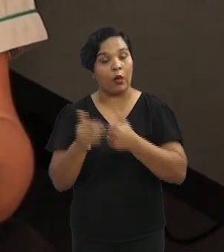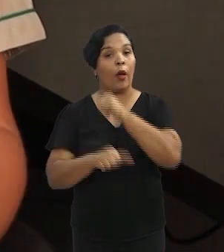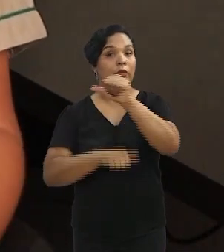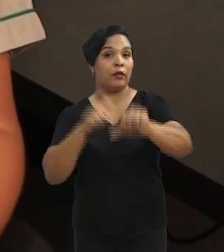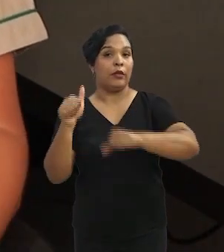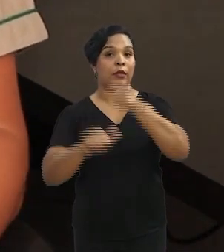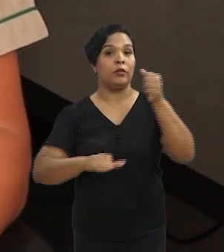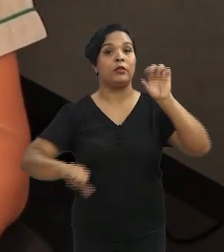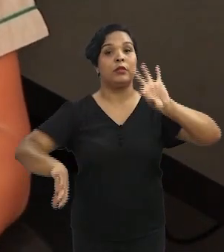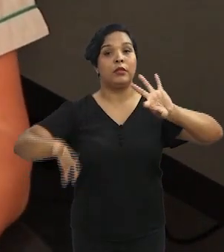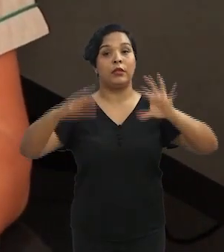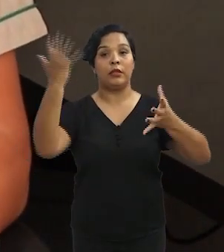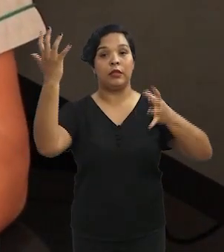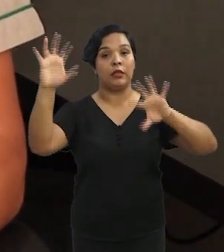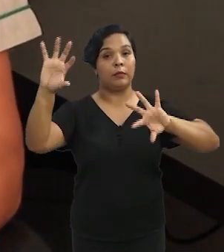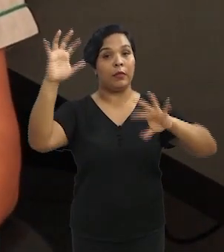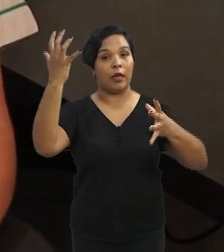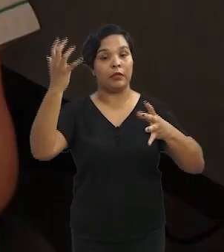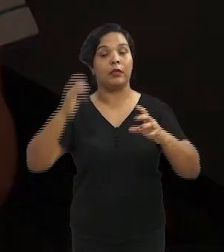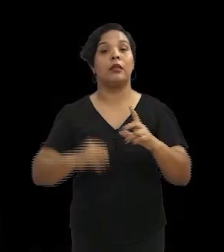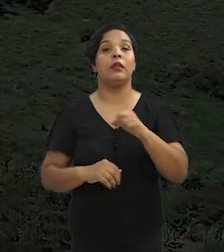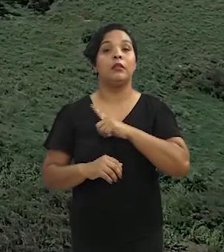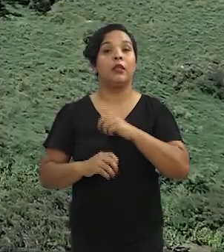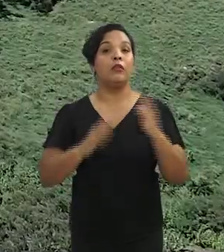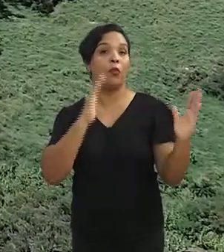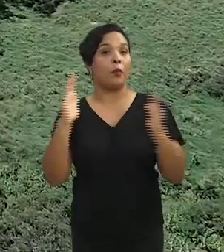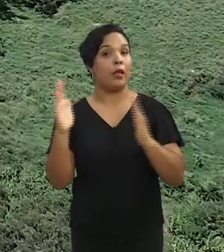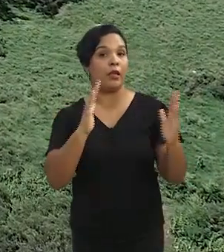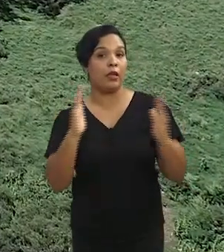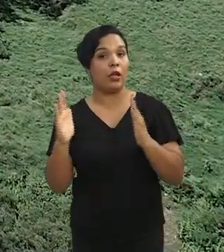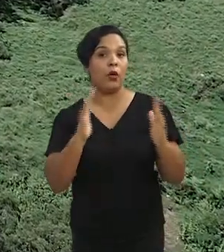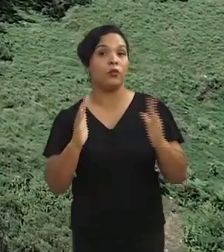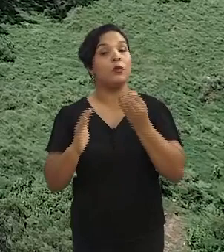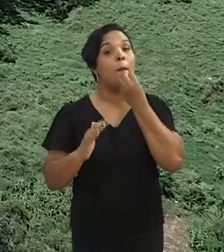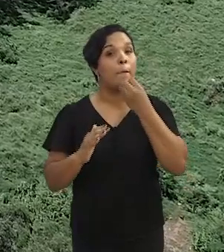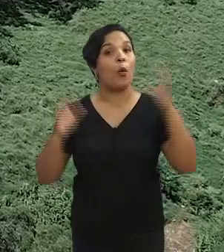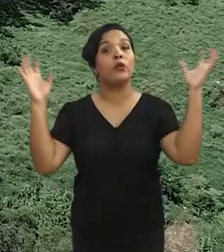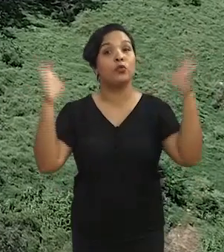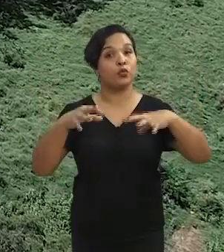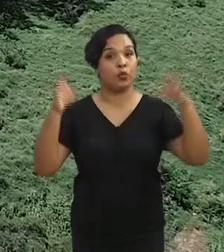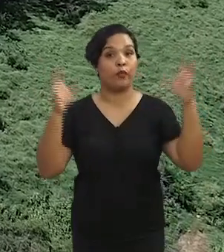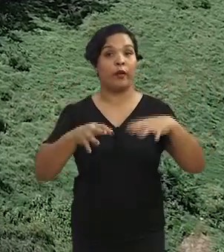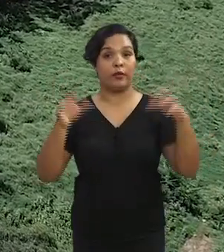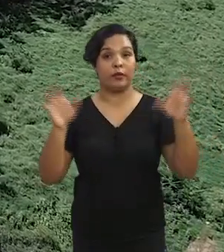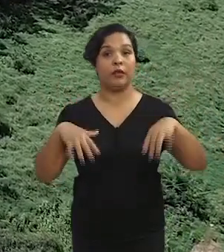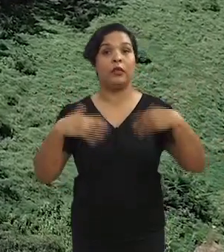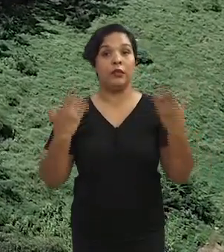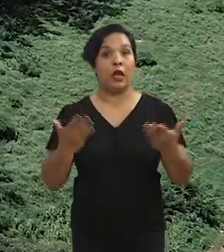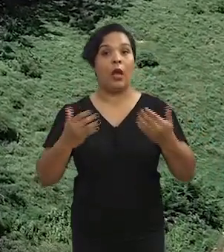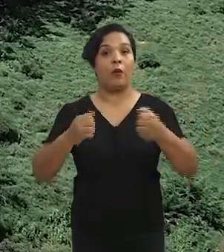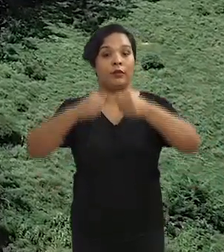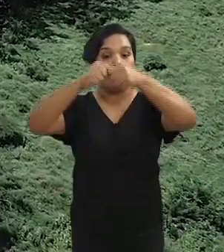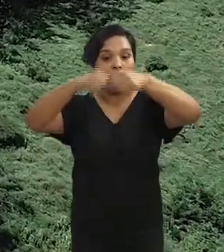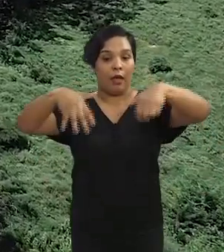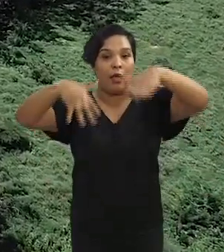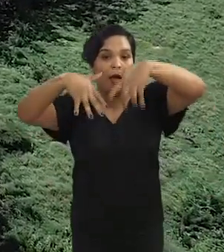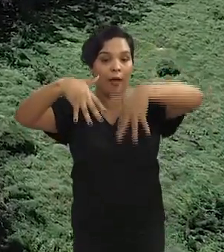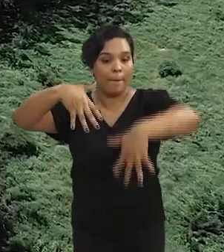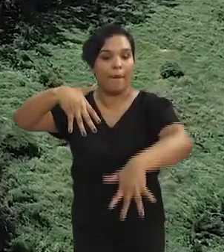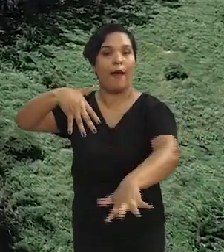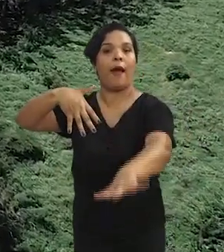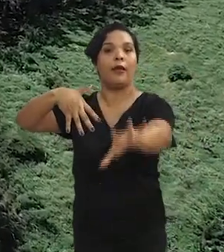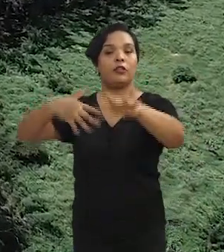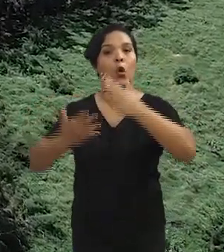as alterações climáticas novamente, veio um período de boas chuvas. Então essa barragem